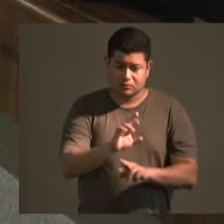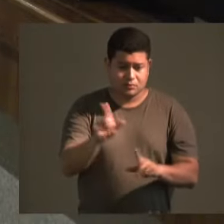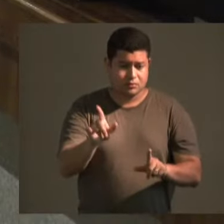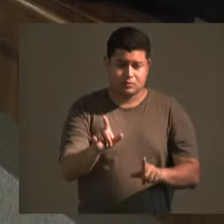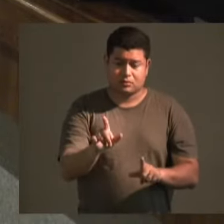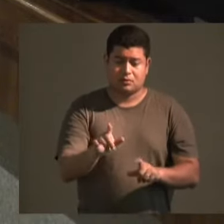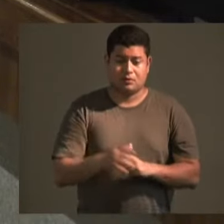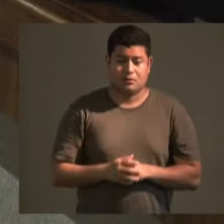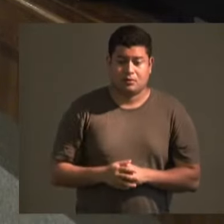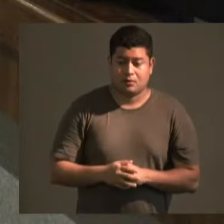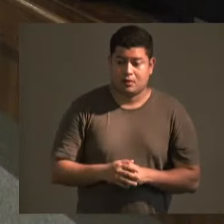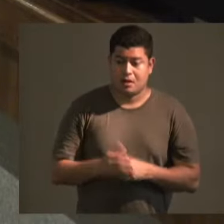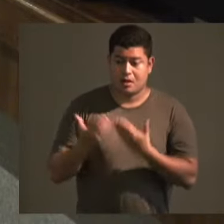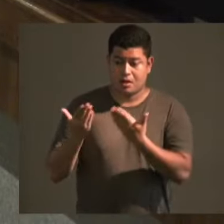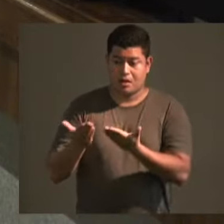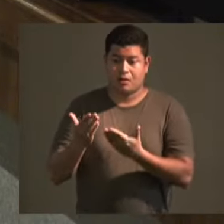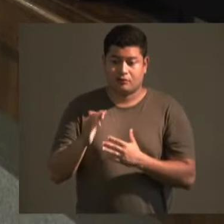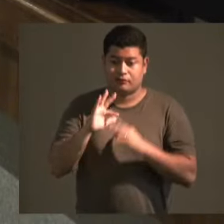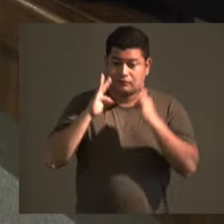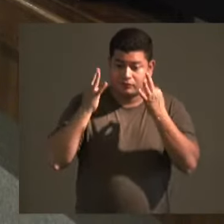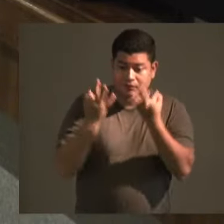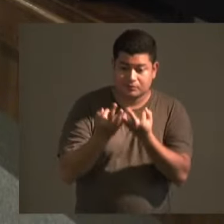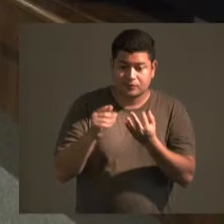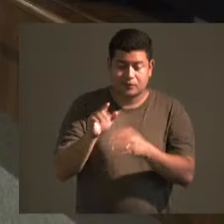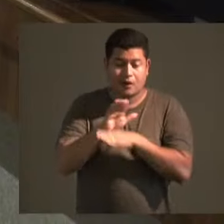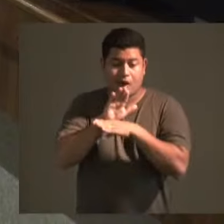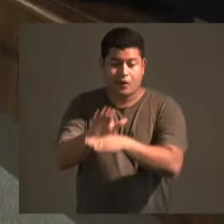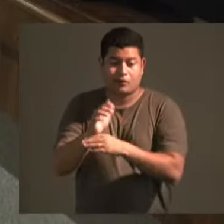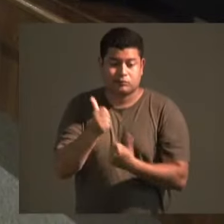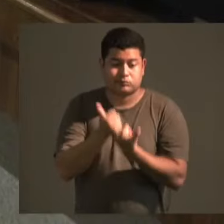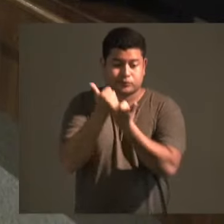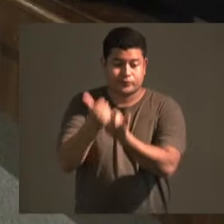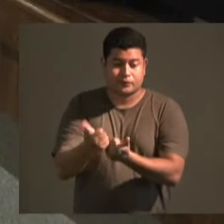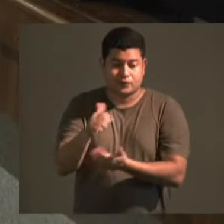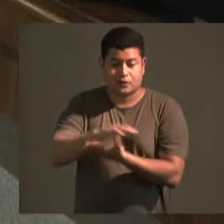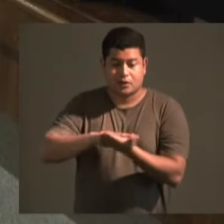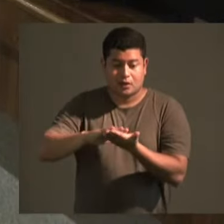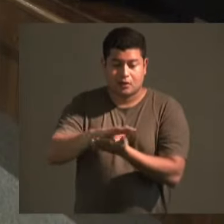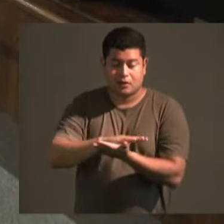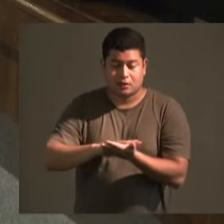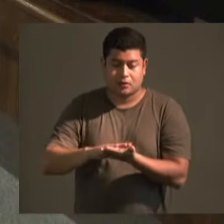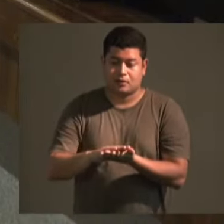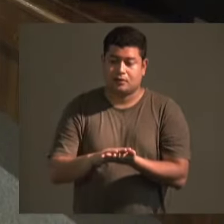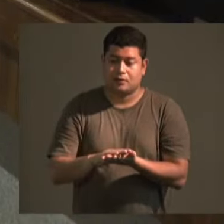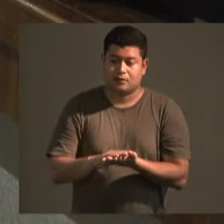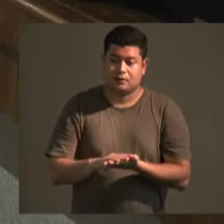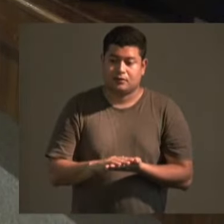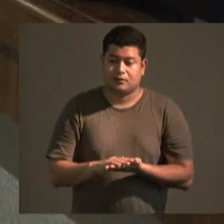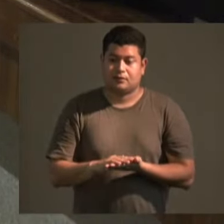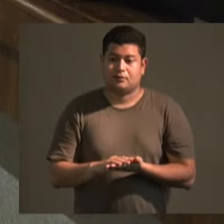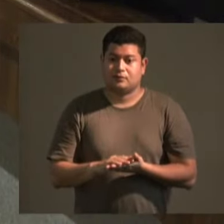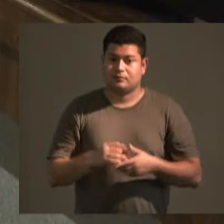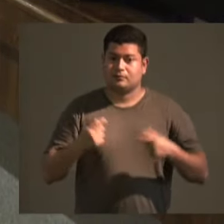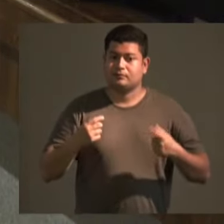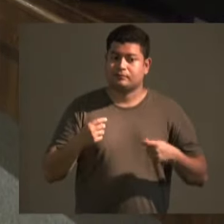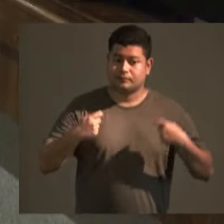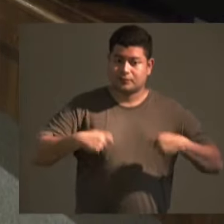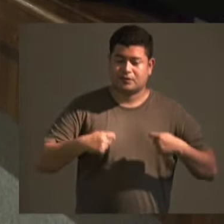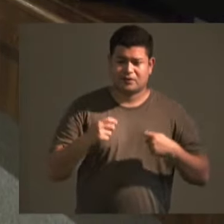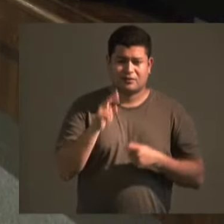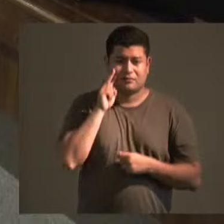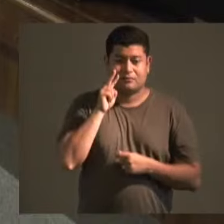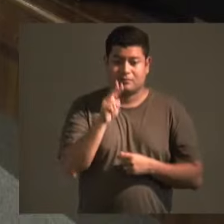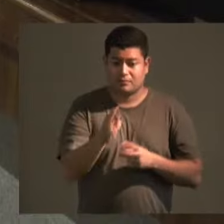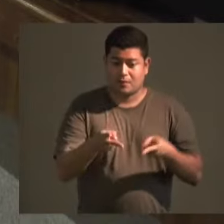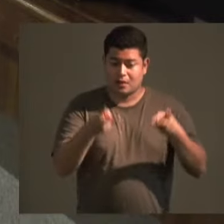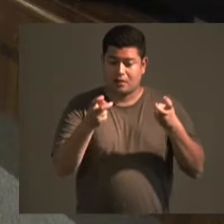família que oportunizou, que estudasse, que tivesse acesso. Então, assim... ainda tem que andar muito, sabe? Para